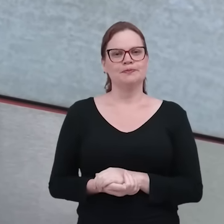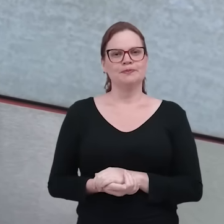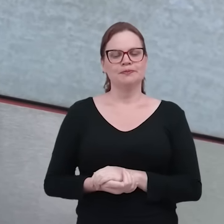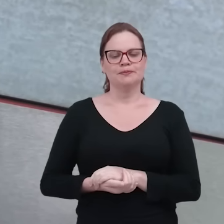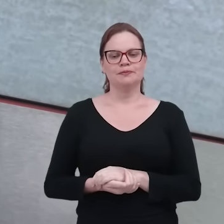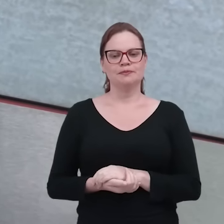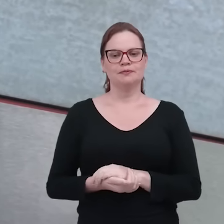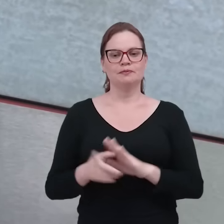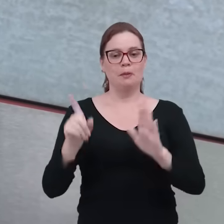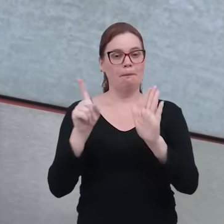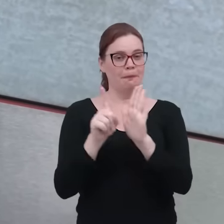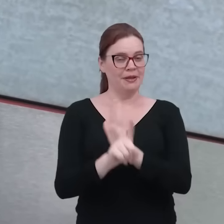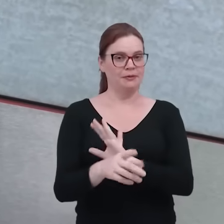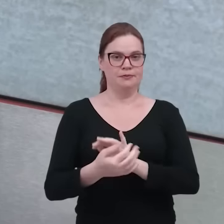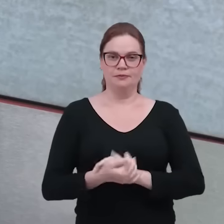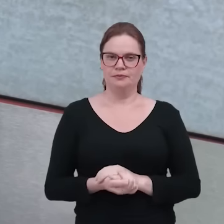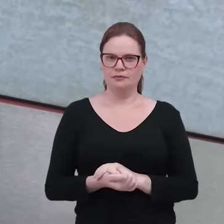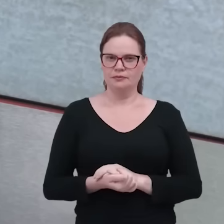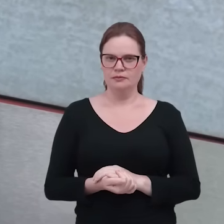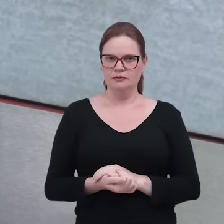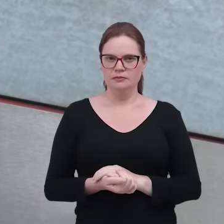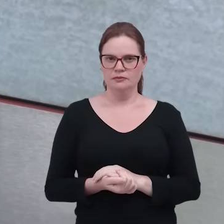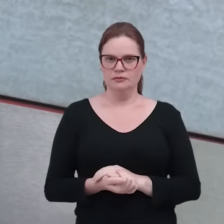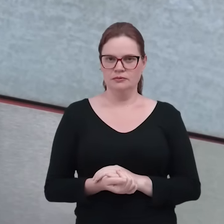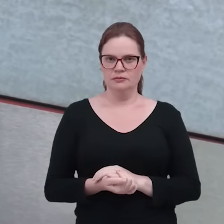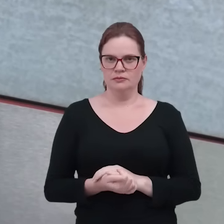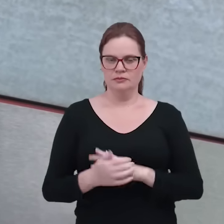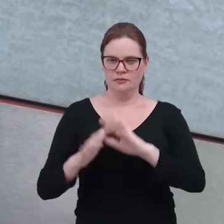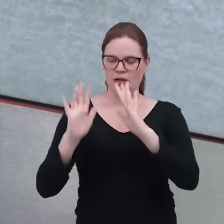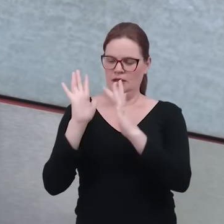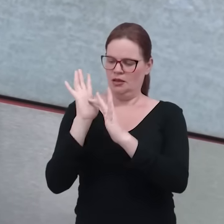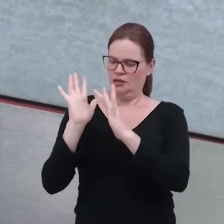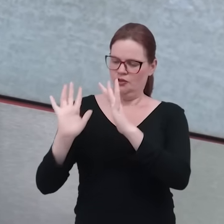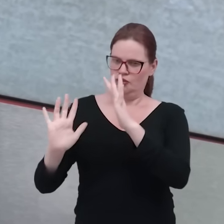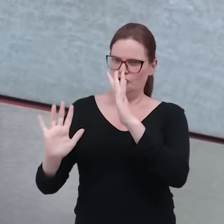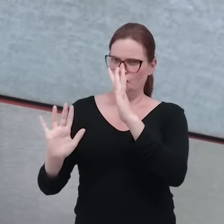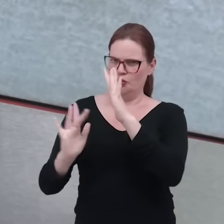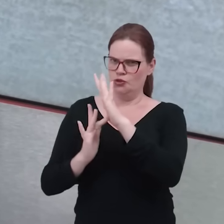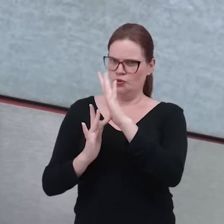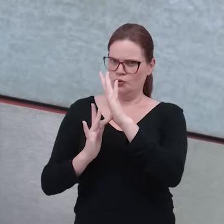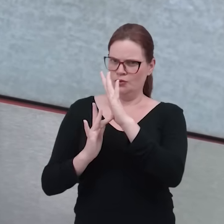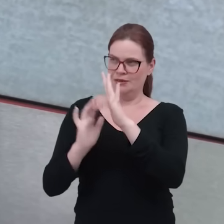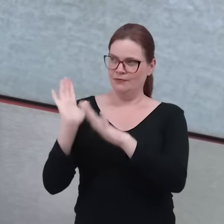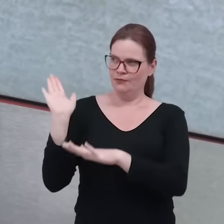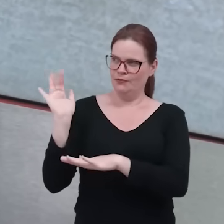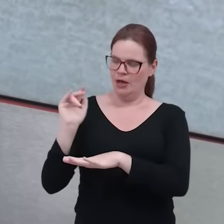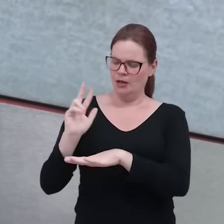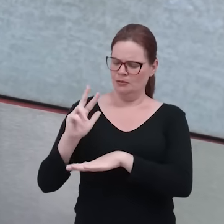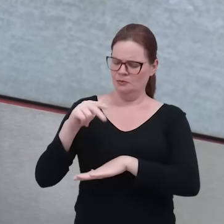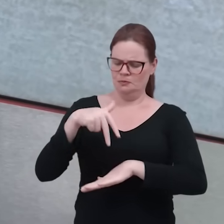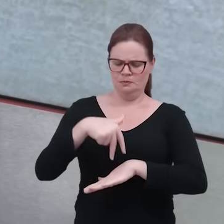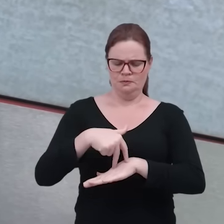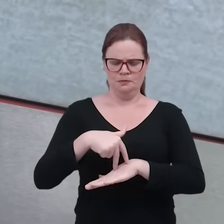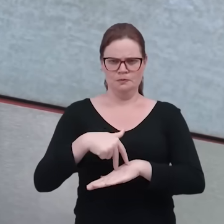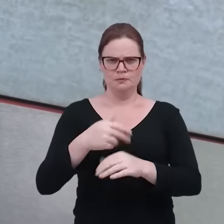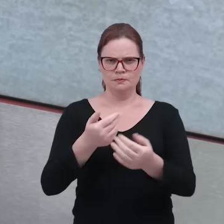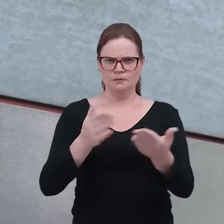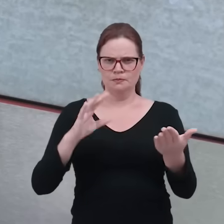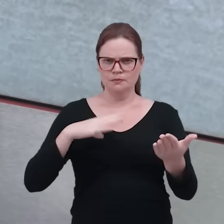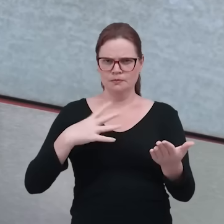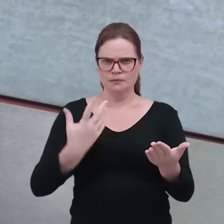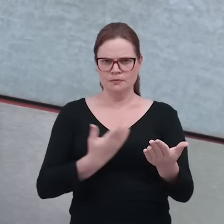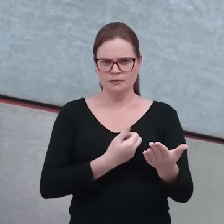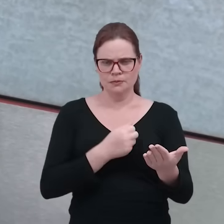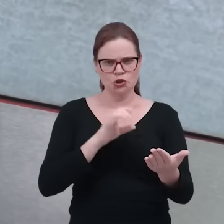lá. A pergunta é, Jesus Cristo, ele veio salvar somente os bons? Essa é a